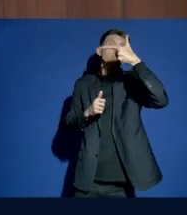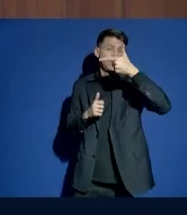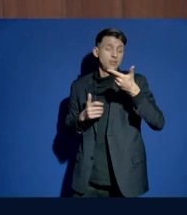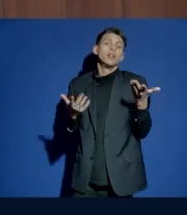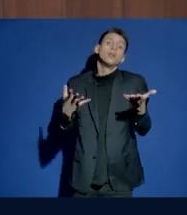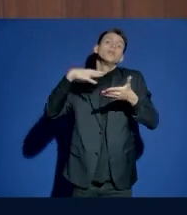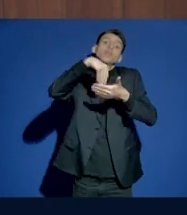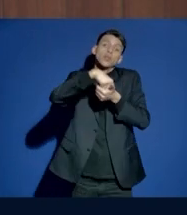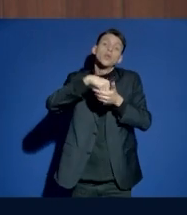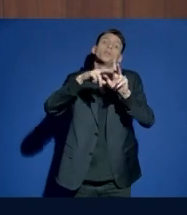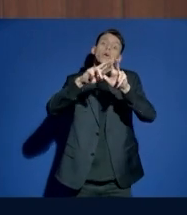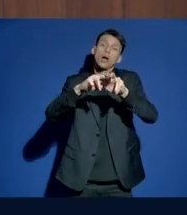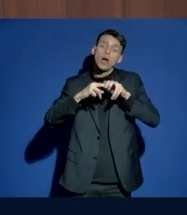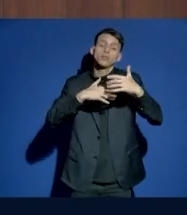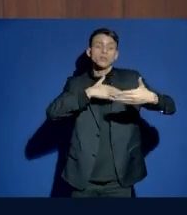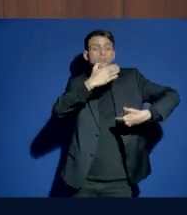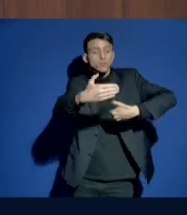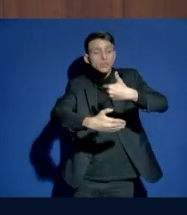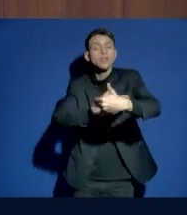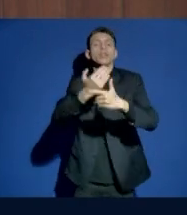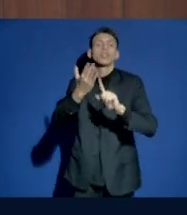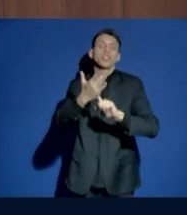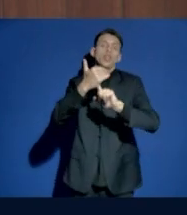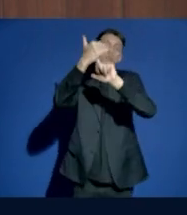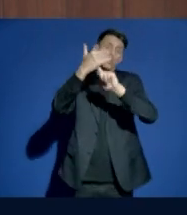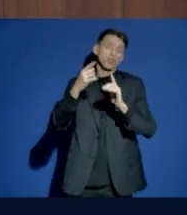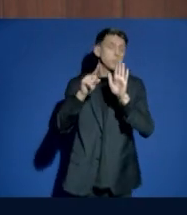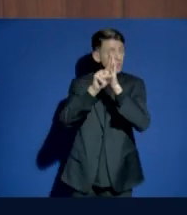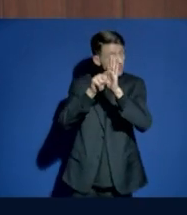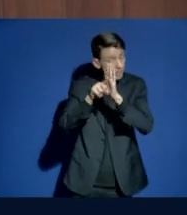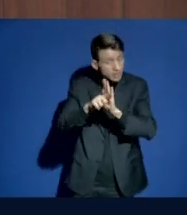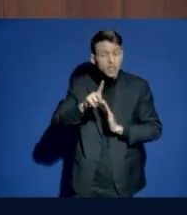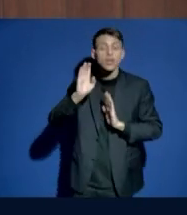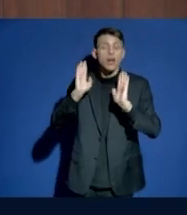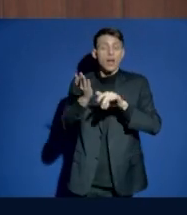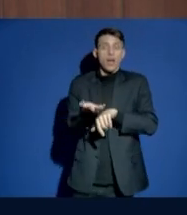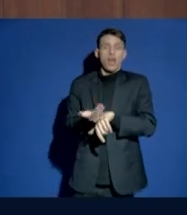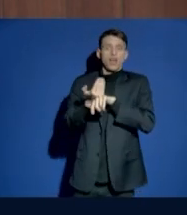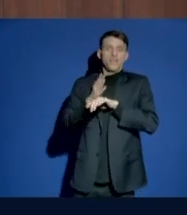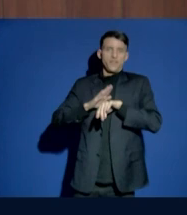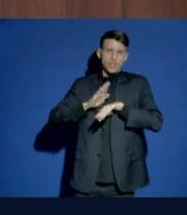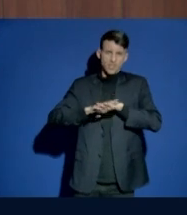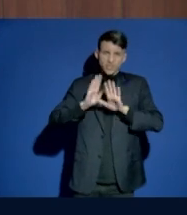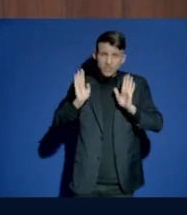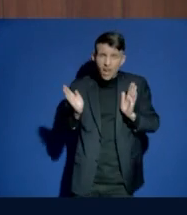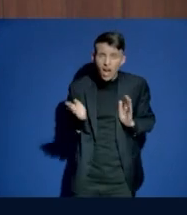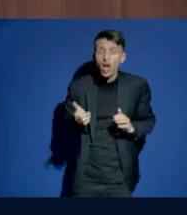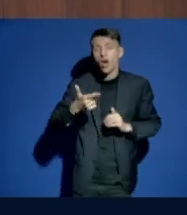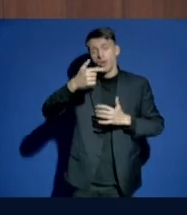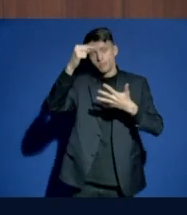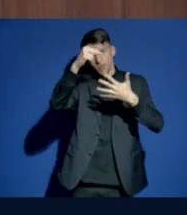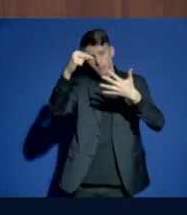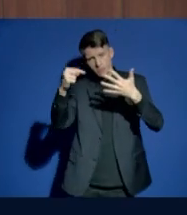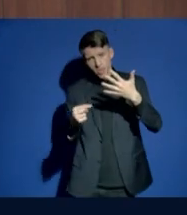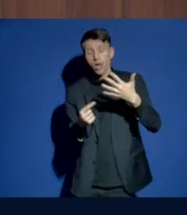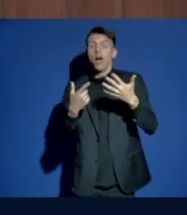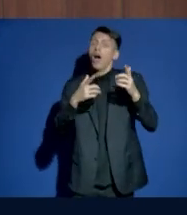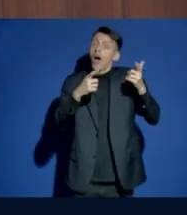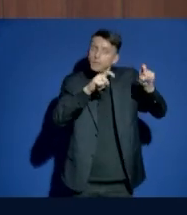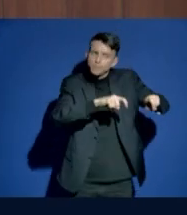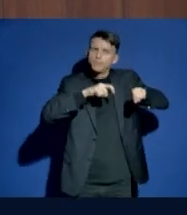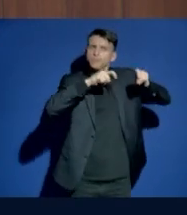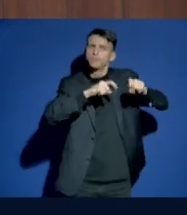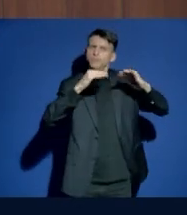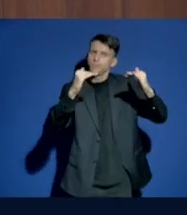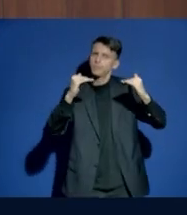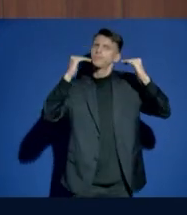de uma tecnologia e o avanço da pesquisa que nós fizemos os outros setores ficaram parados agropecuária avançou